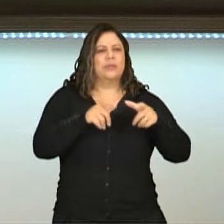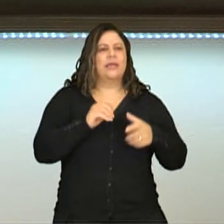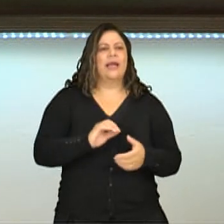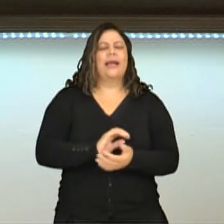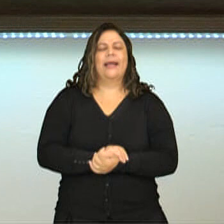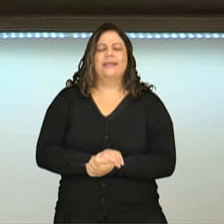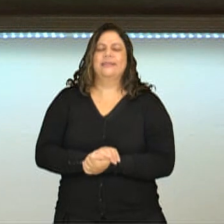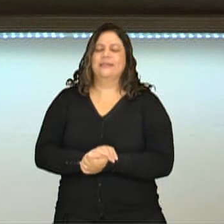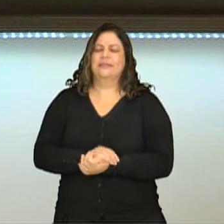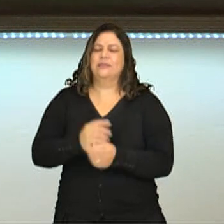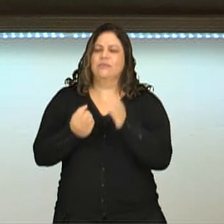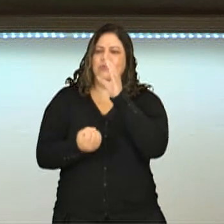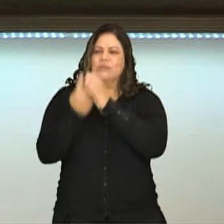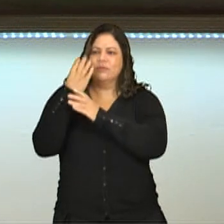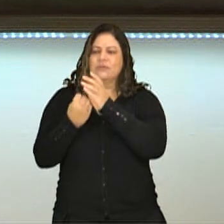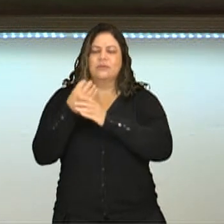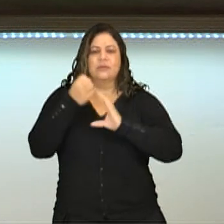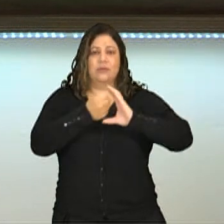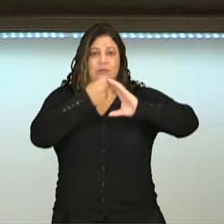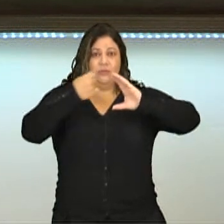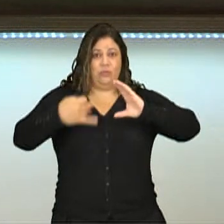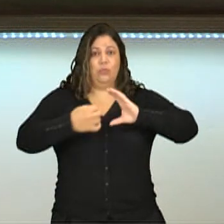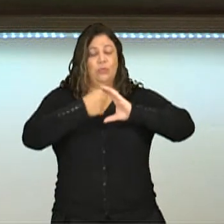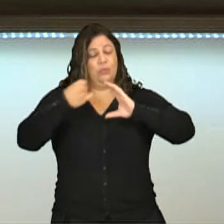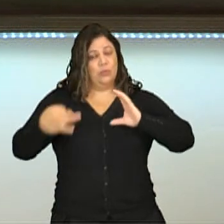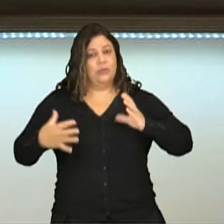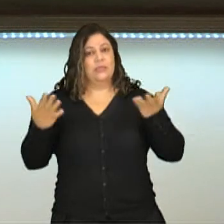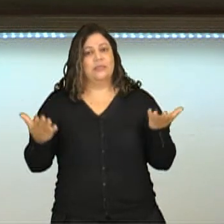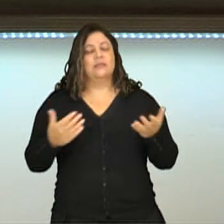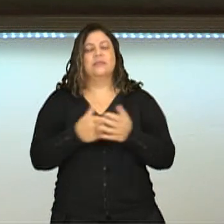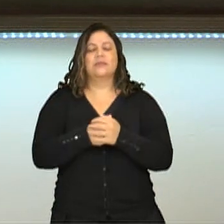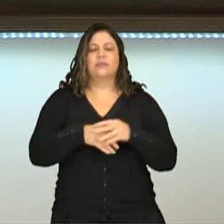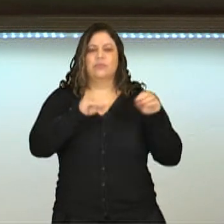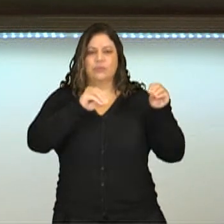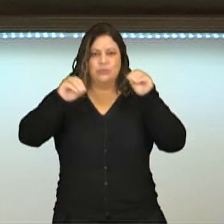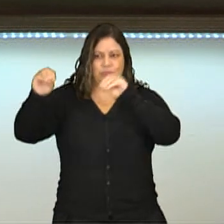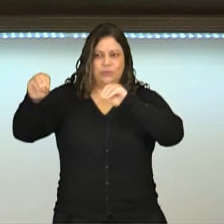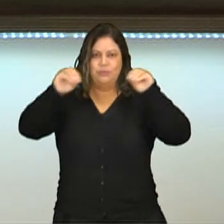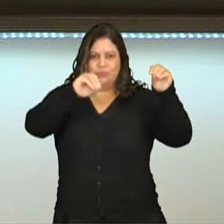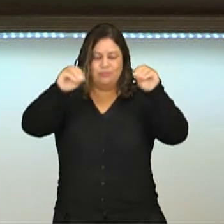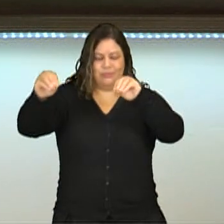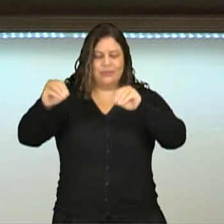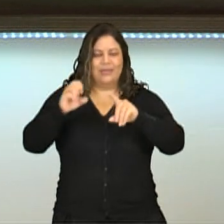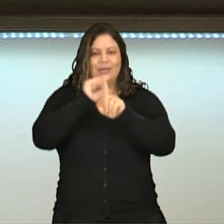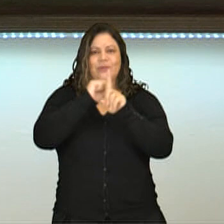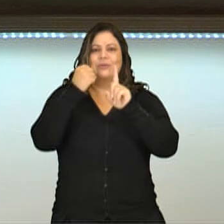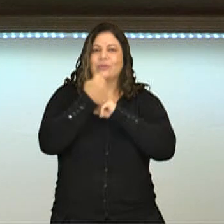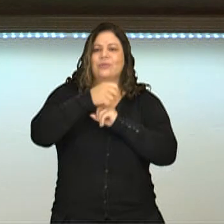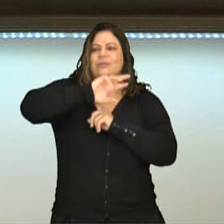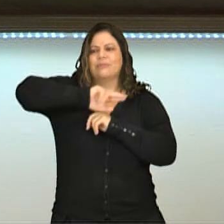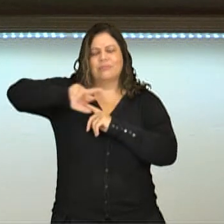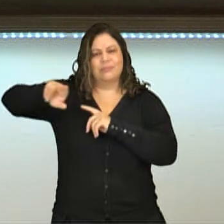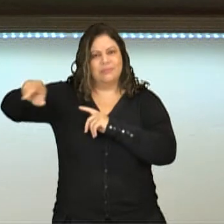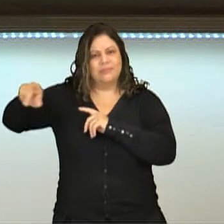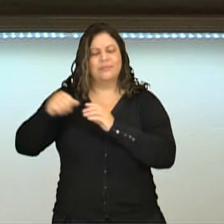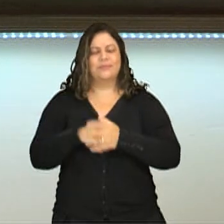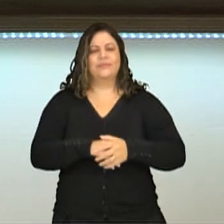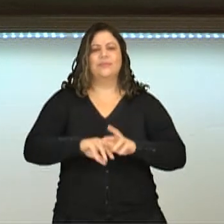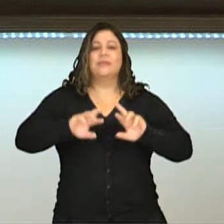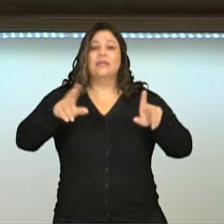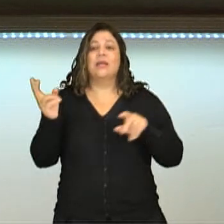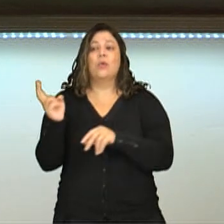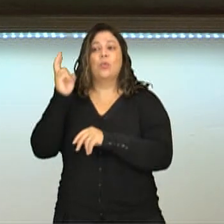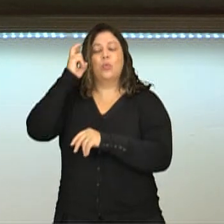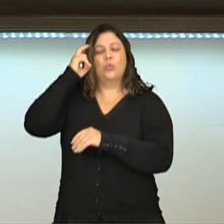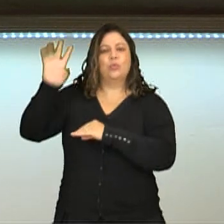um ritmo, uma característica, e quando elas vão para outras sociedades, que elas entram em diferentes culturas, elas